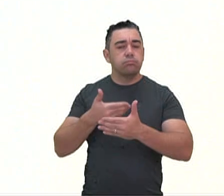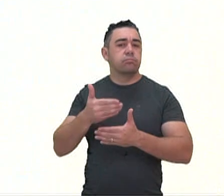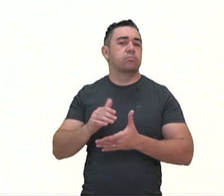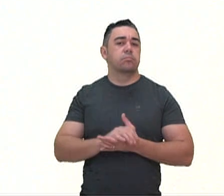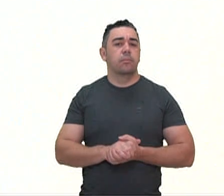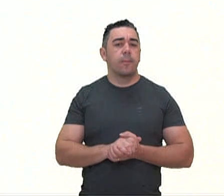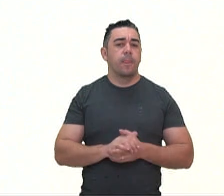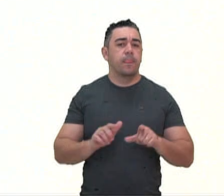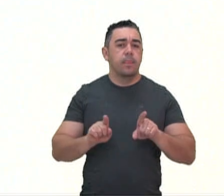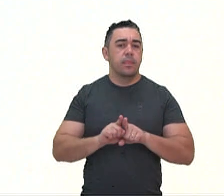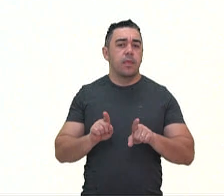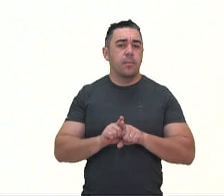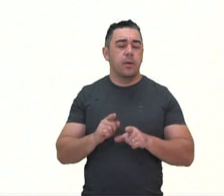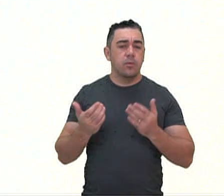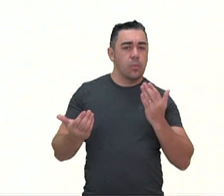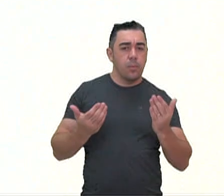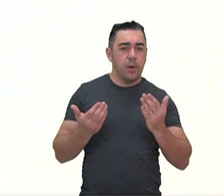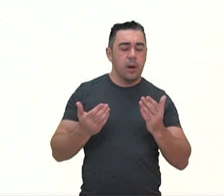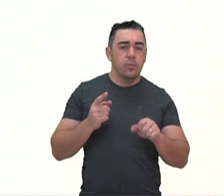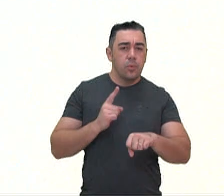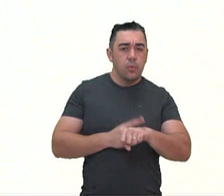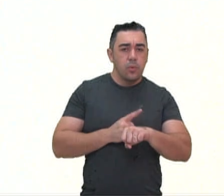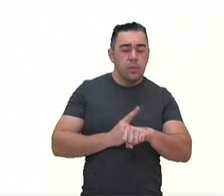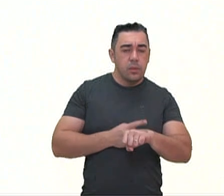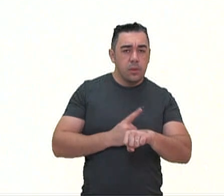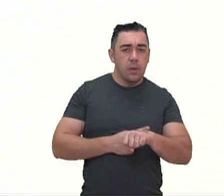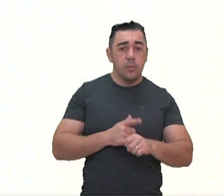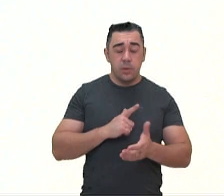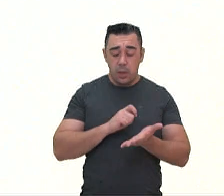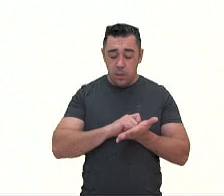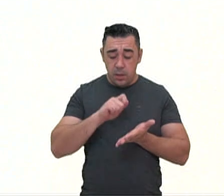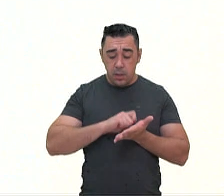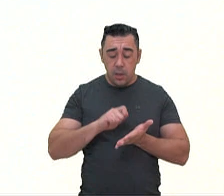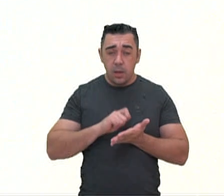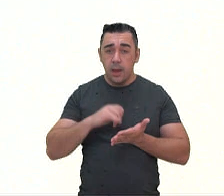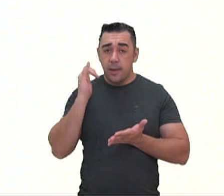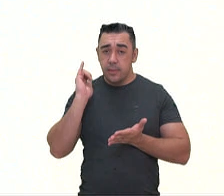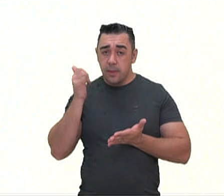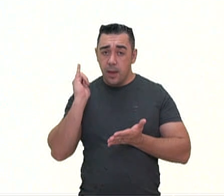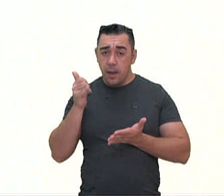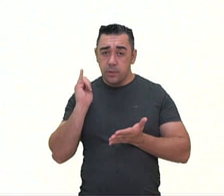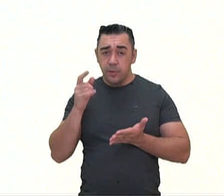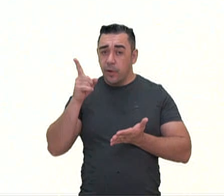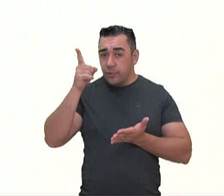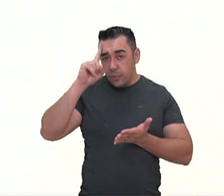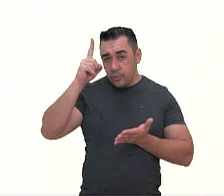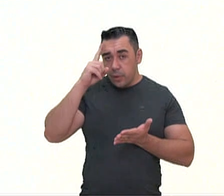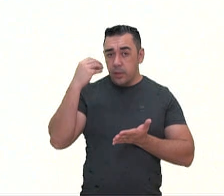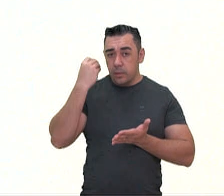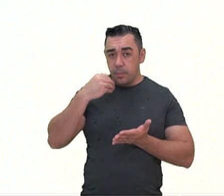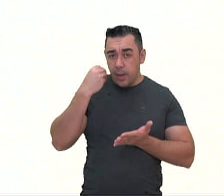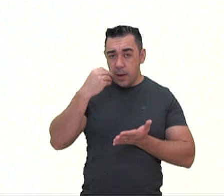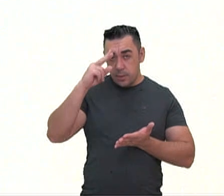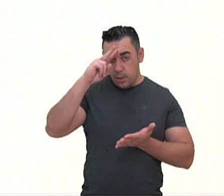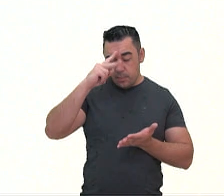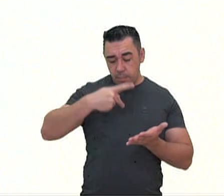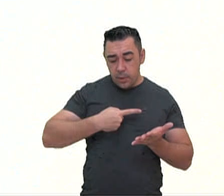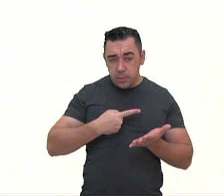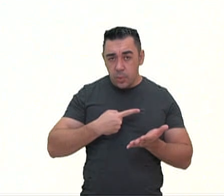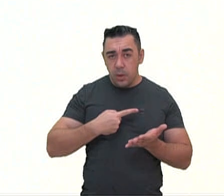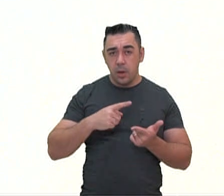Situando-as no tempo. São anotações que contêm uma narrativa diária de experiências